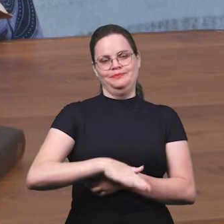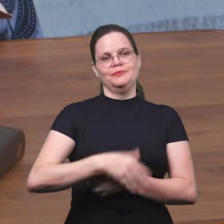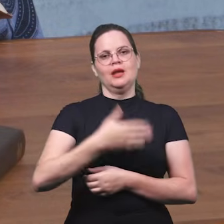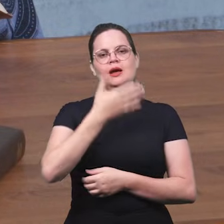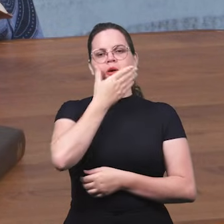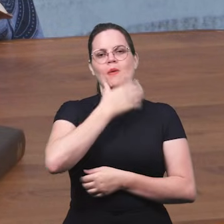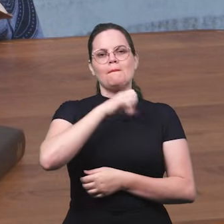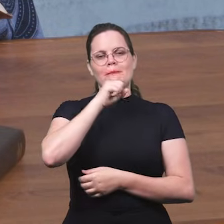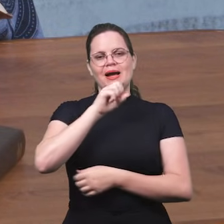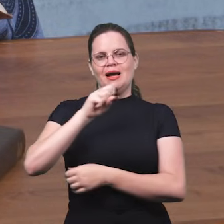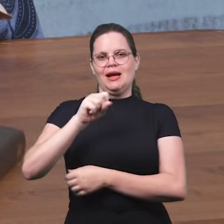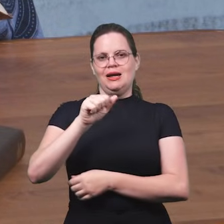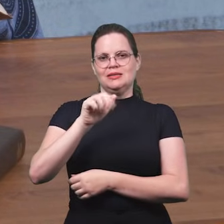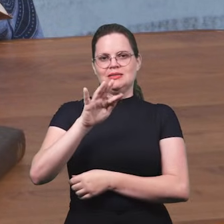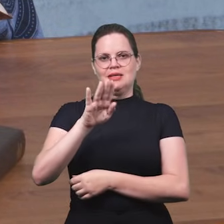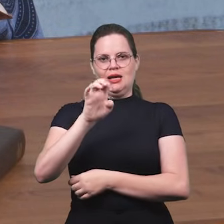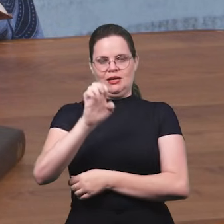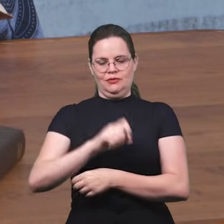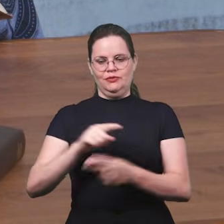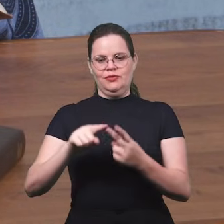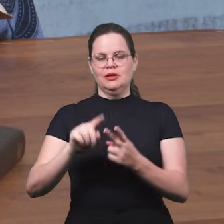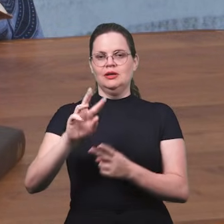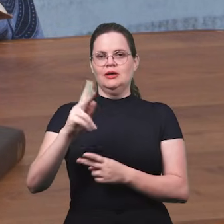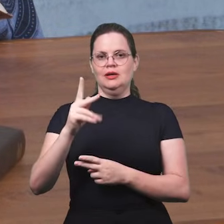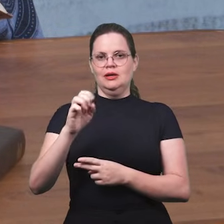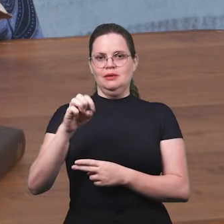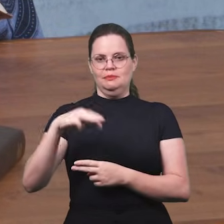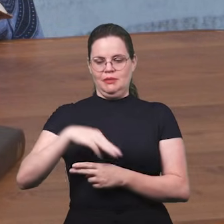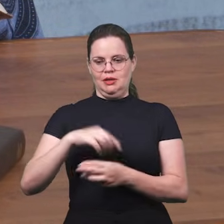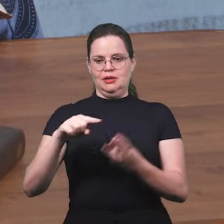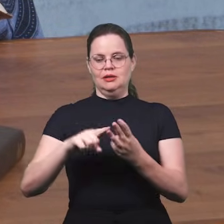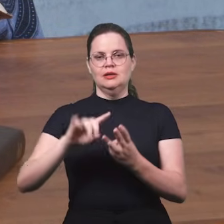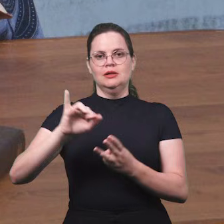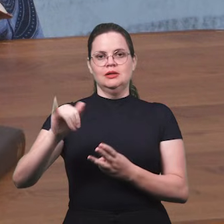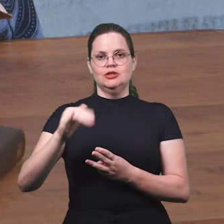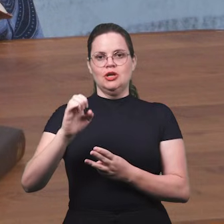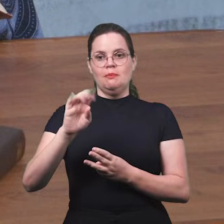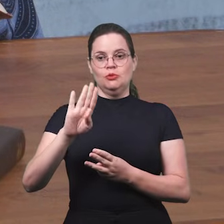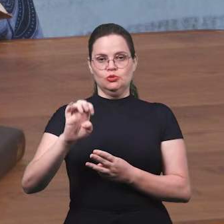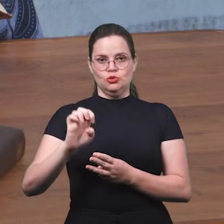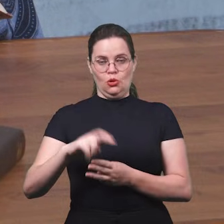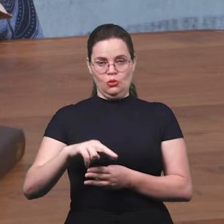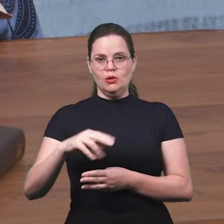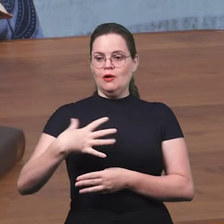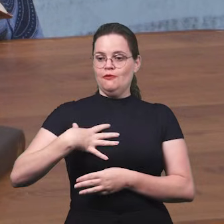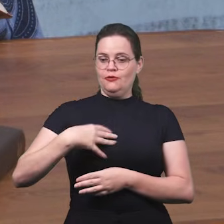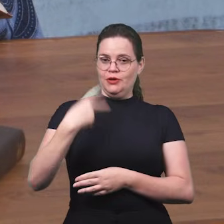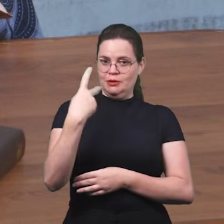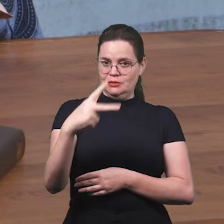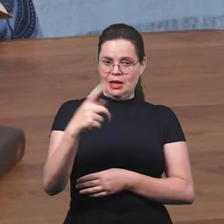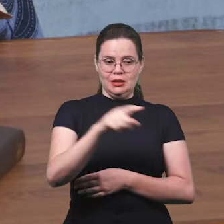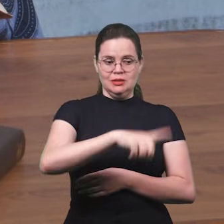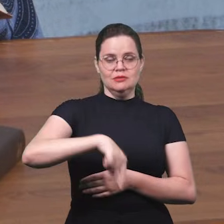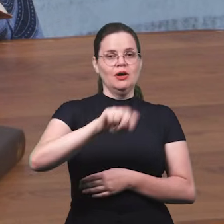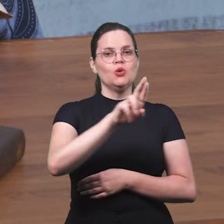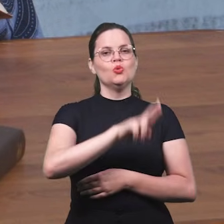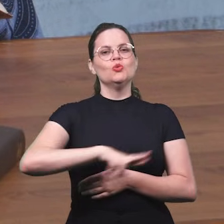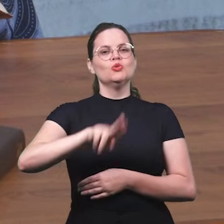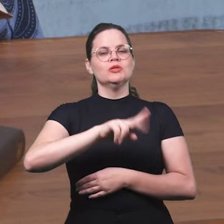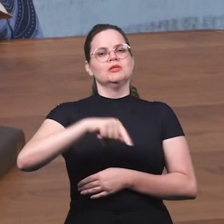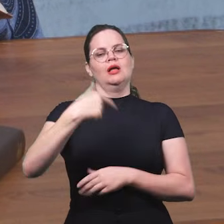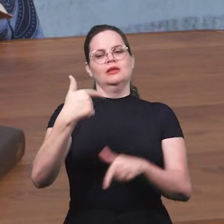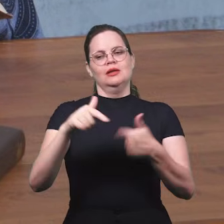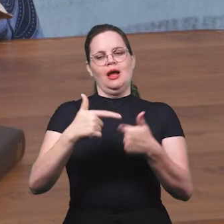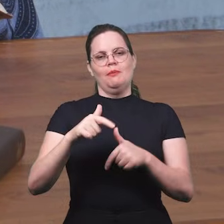de Emã e de Gedudum para profetizarem com harpas, com alaúdes e com